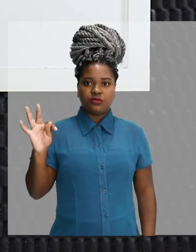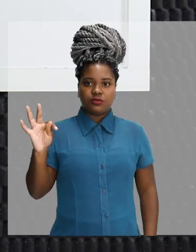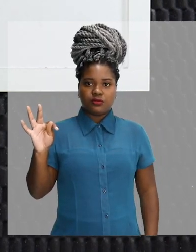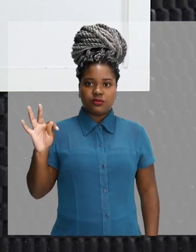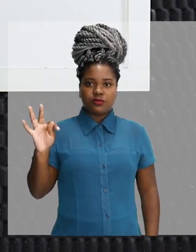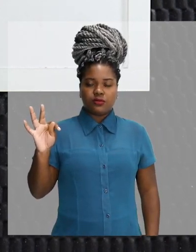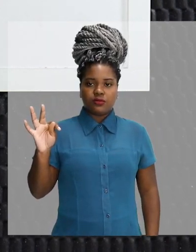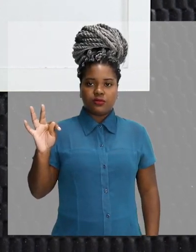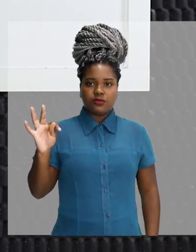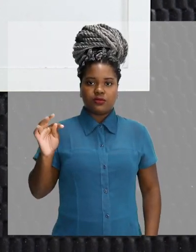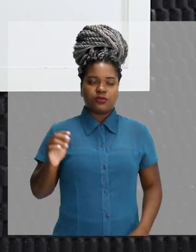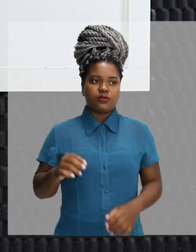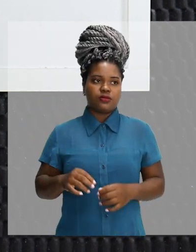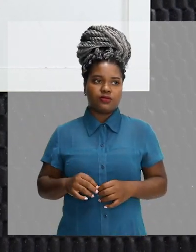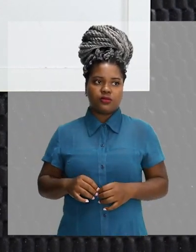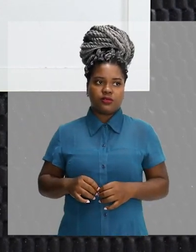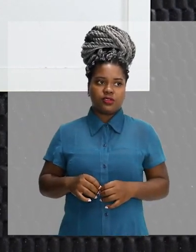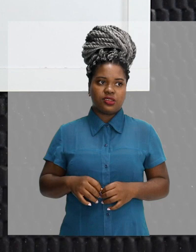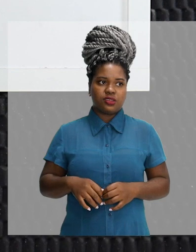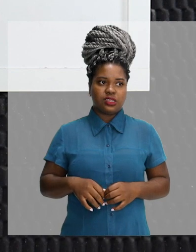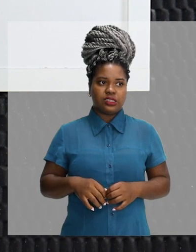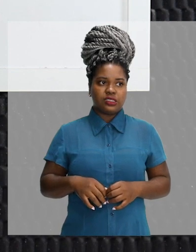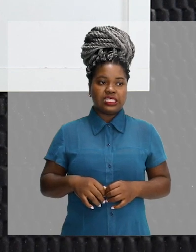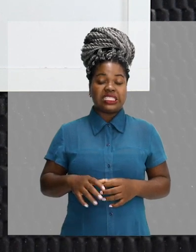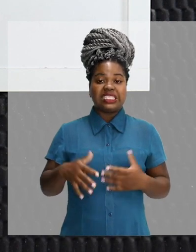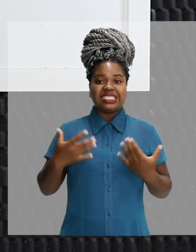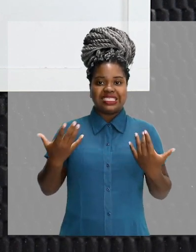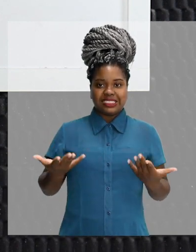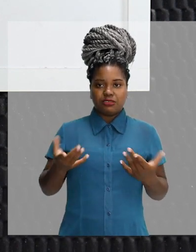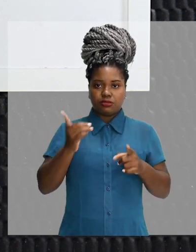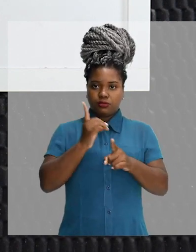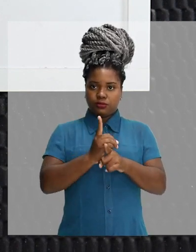Ok? Velocidade final é o que eu quero saber.